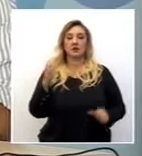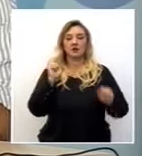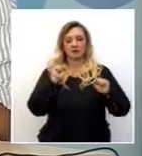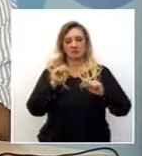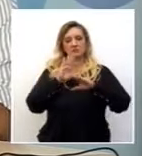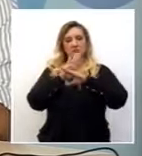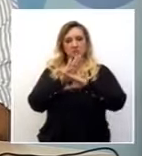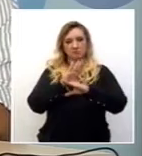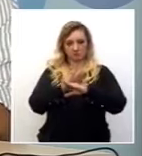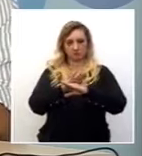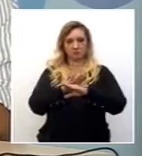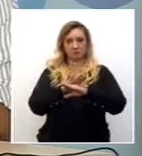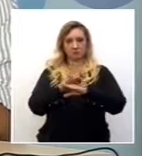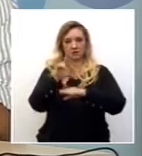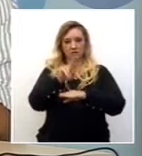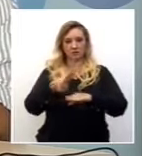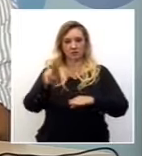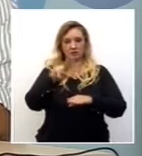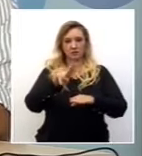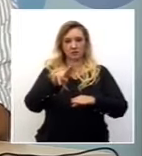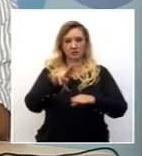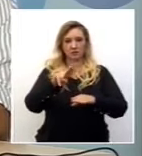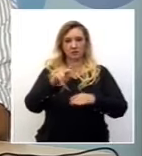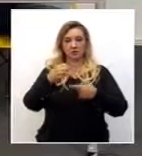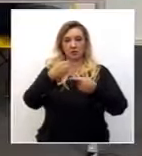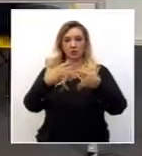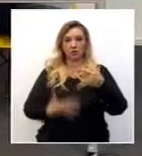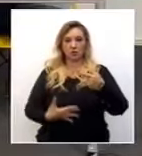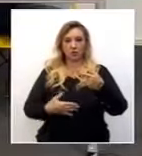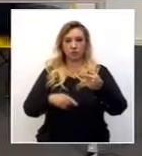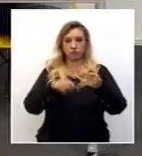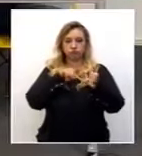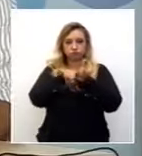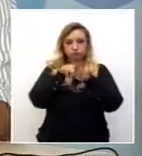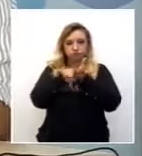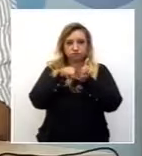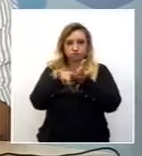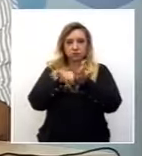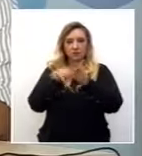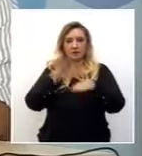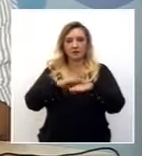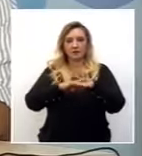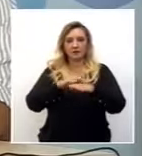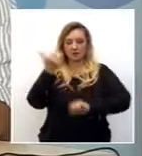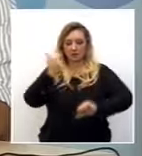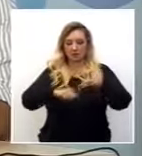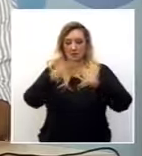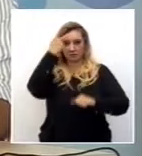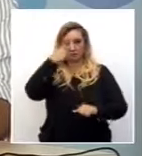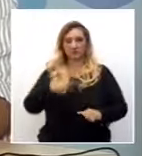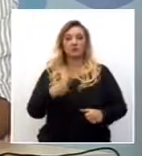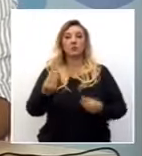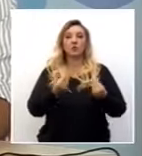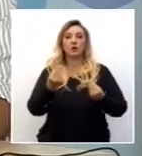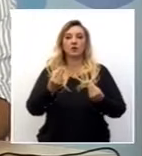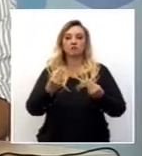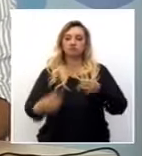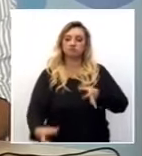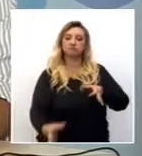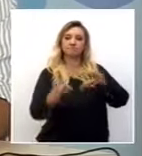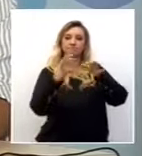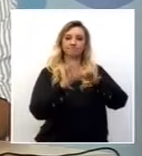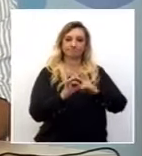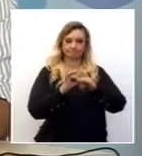auxiliar utilizando o Google Formulários, né? Para ele fazer essa autoanálise. Qual é o nível de